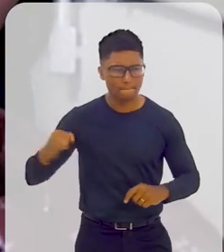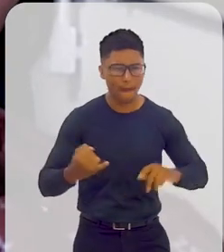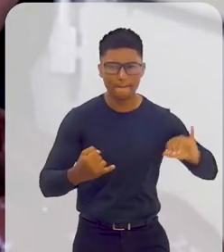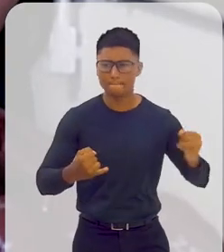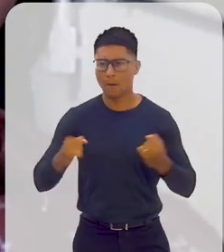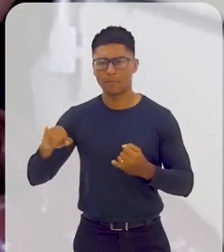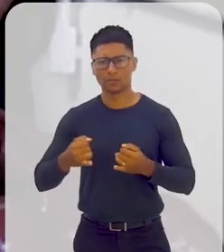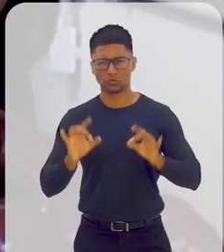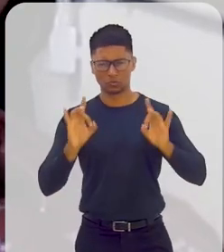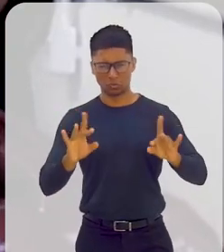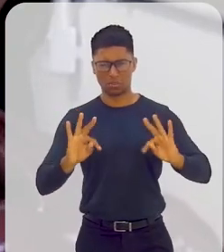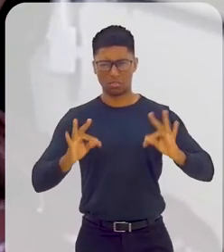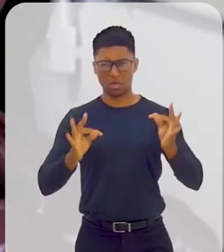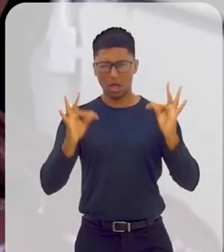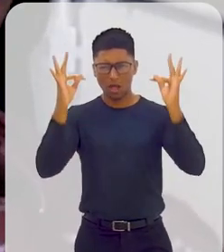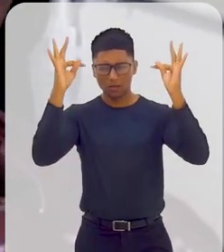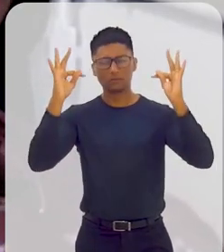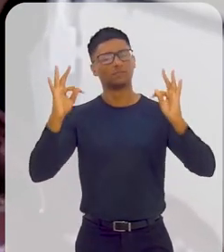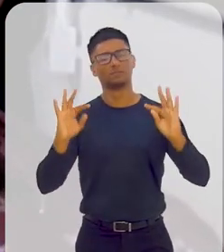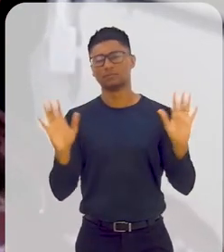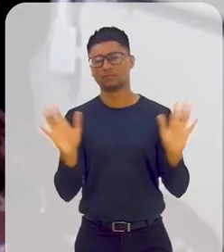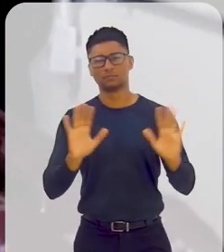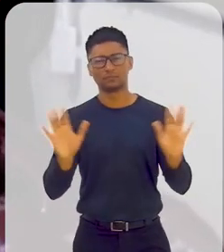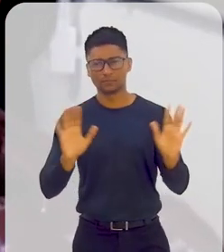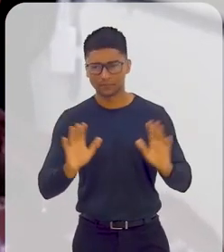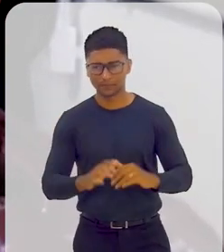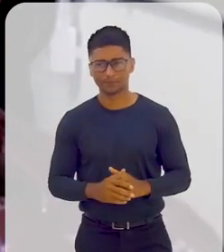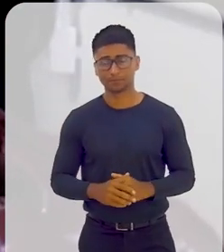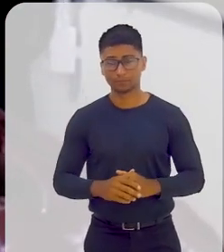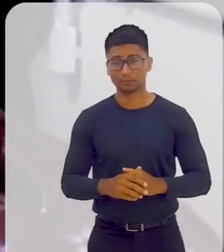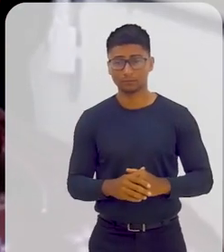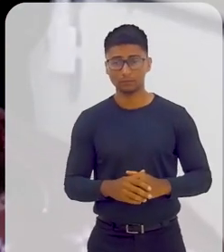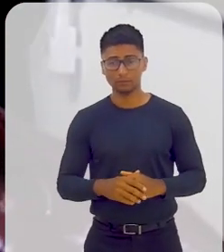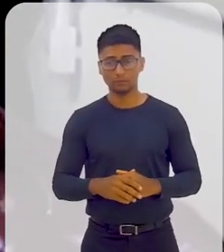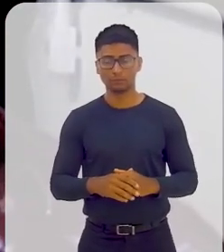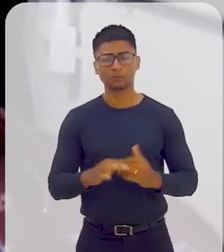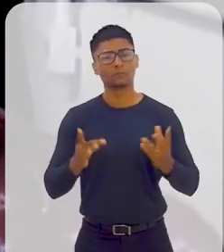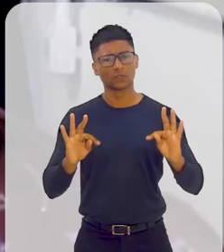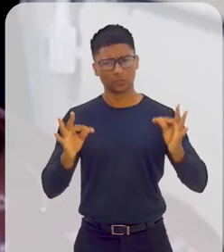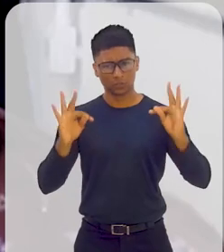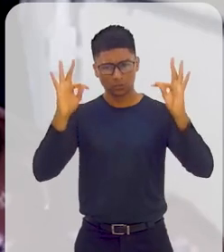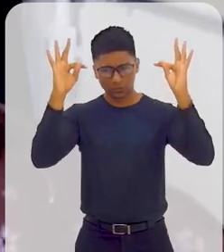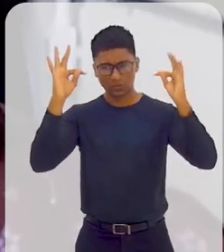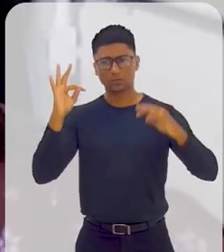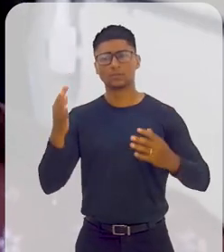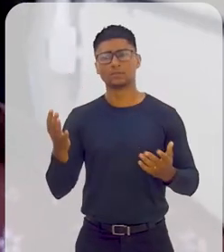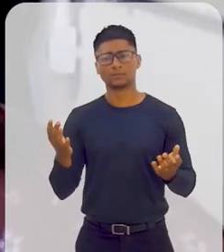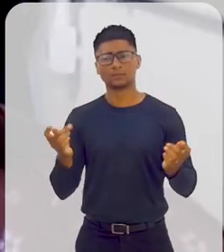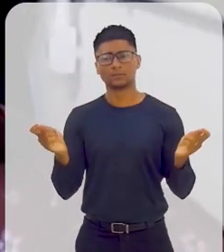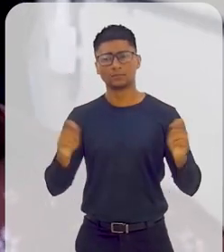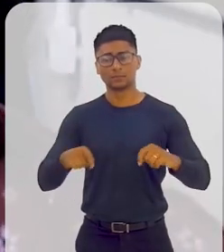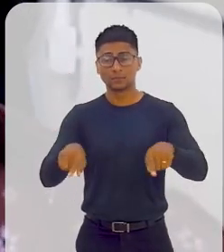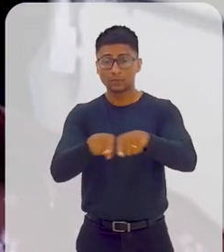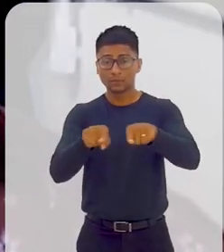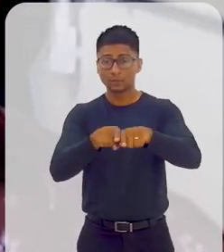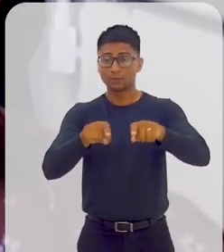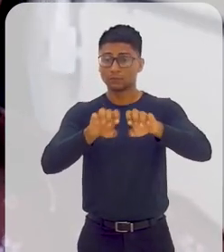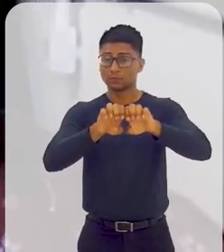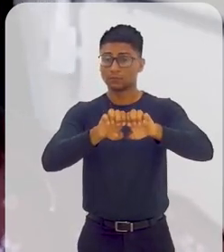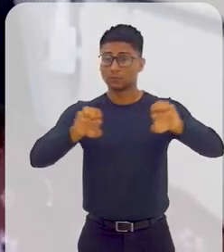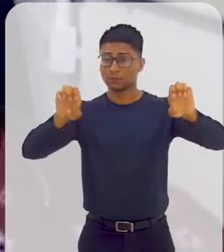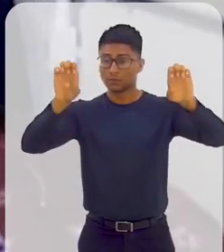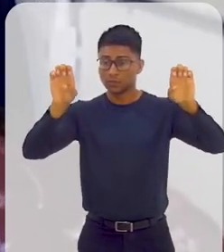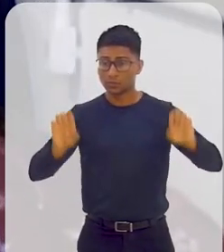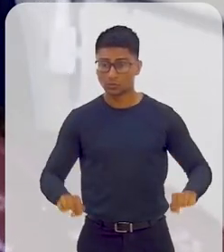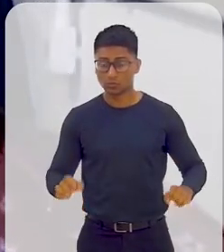falo de modernização tecnológica em si, no sentido de consumo de tecnologia digital, mas de pensar